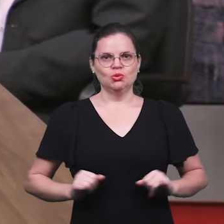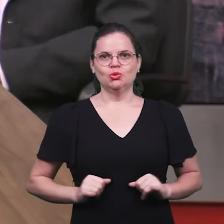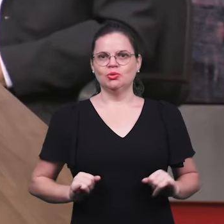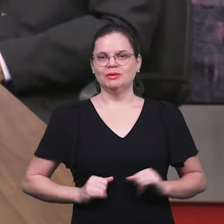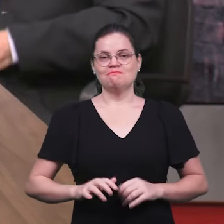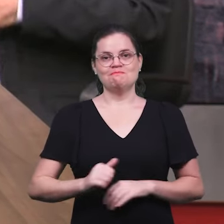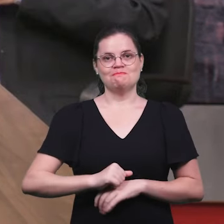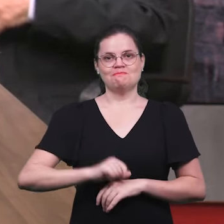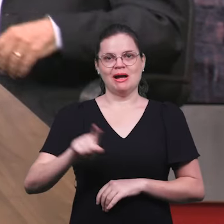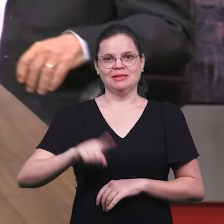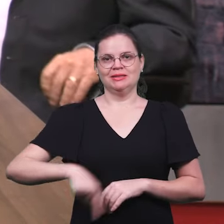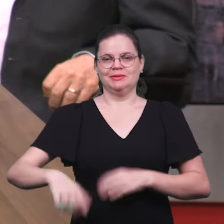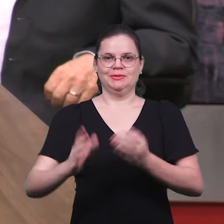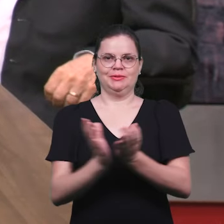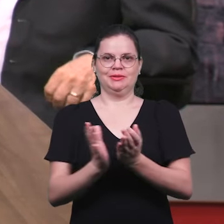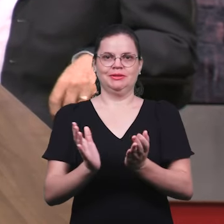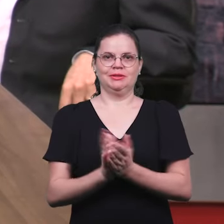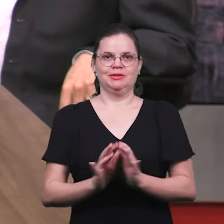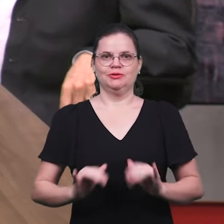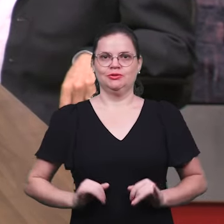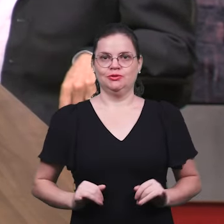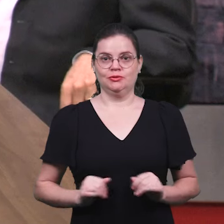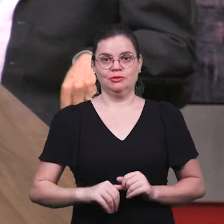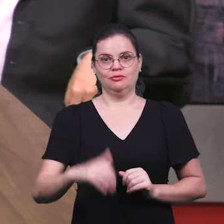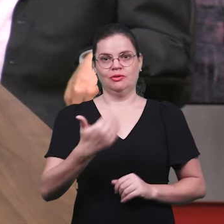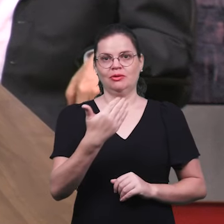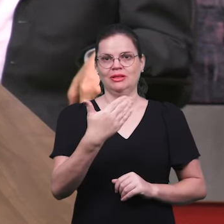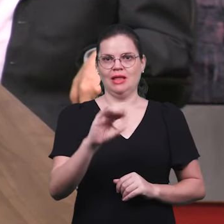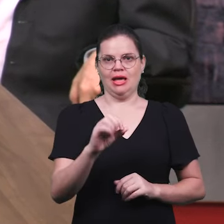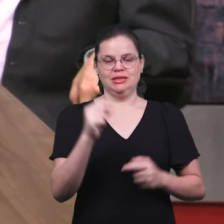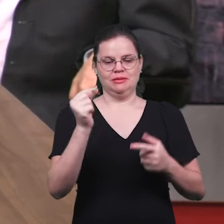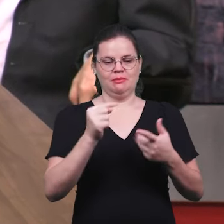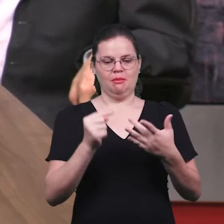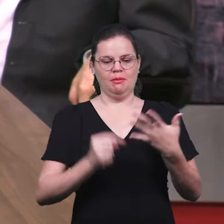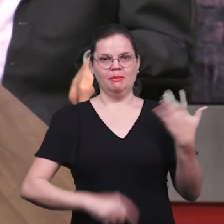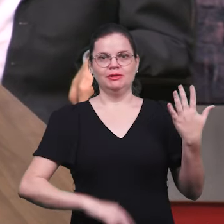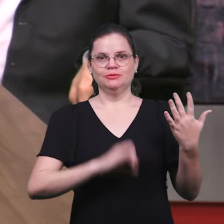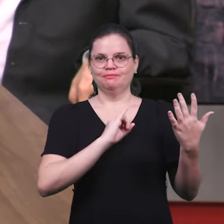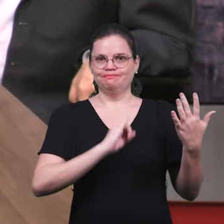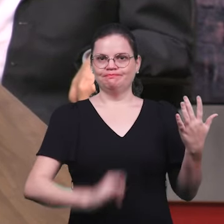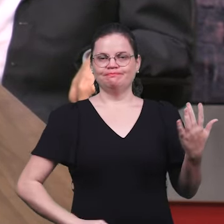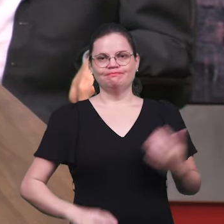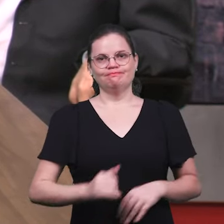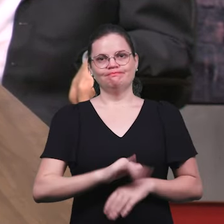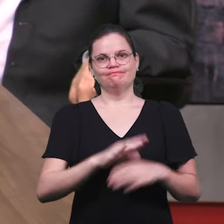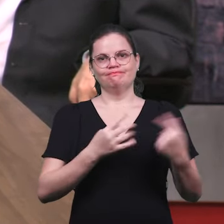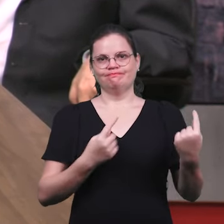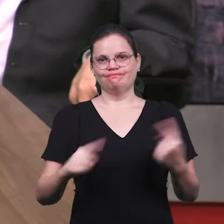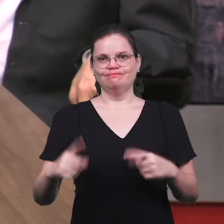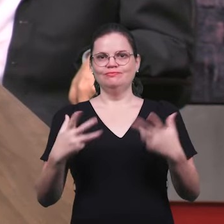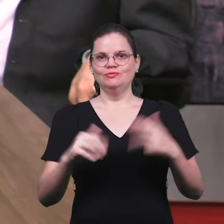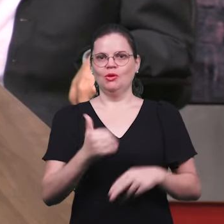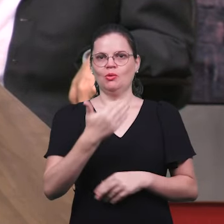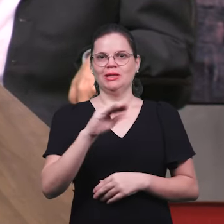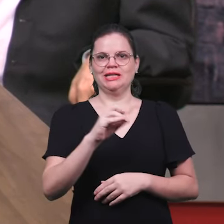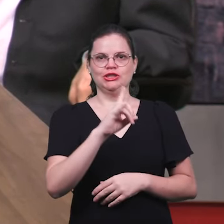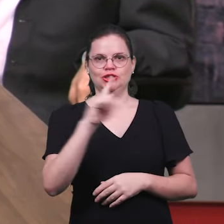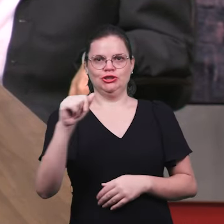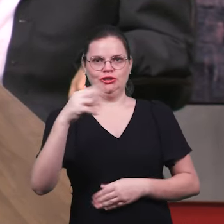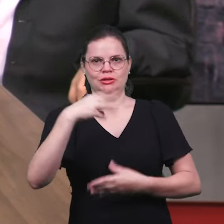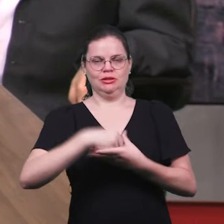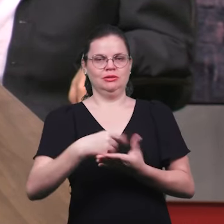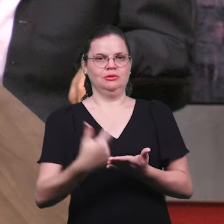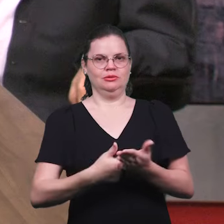Então, as 10 perseguições que Apocalipse fala que a igreja havia sofrido, né? as 10 provas, né? 10 provas, exatamente. Né?